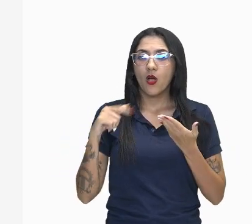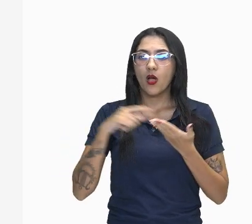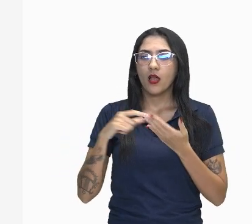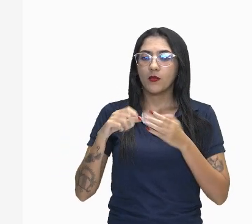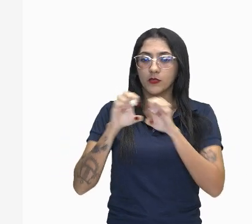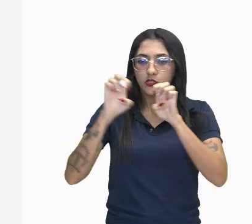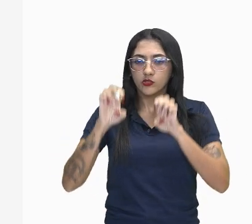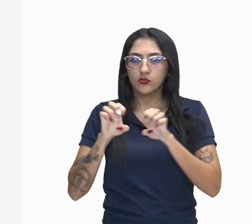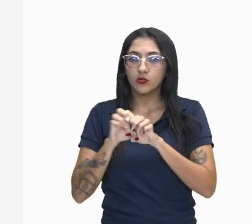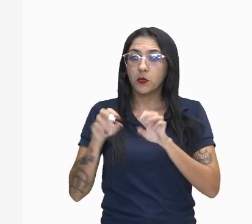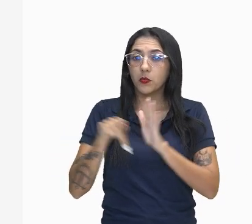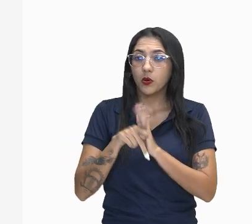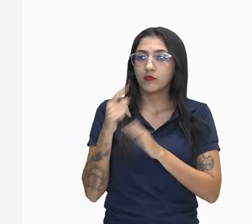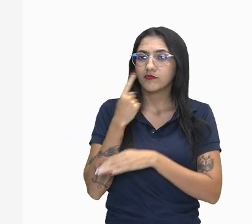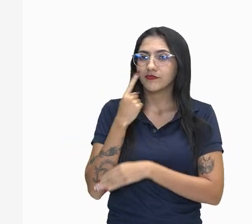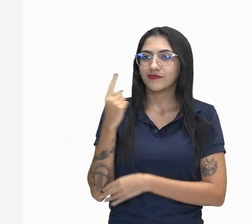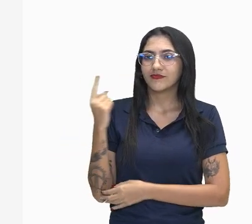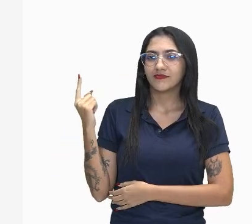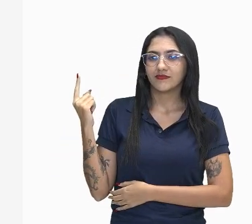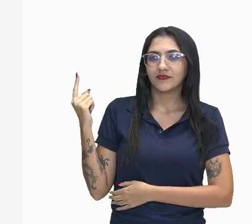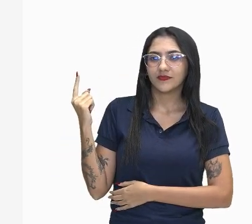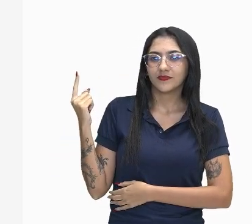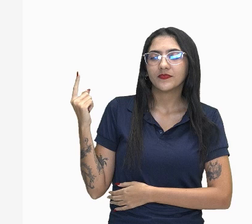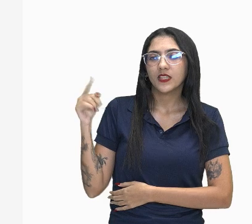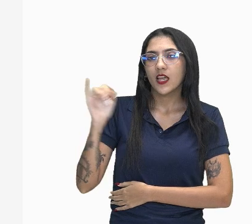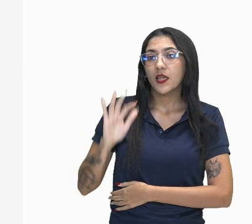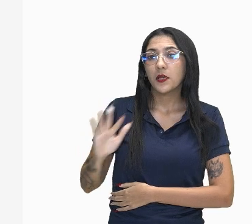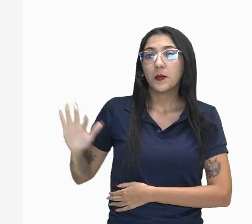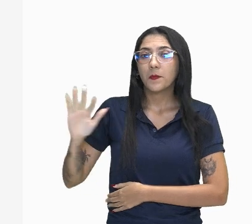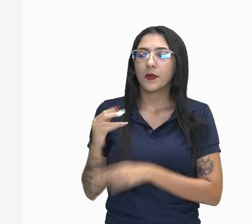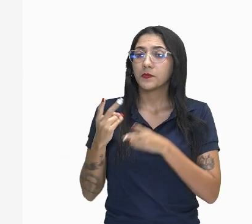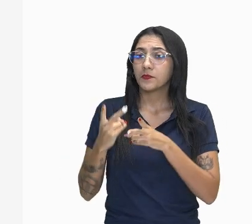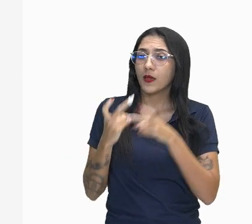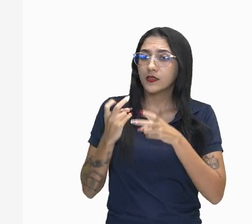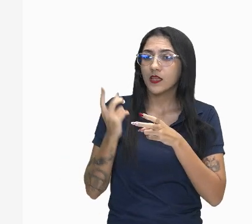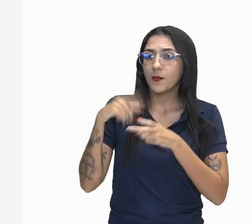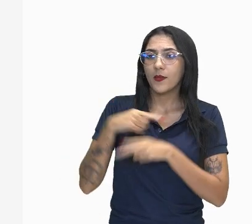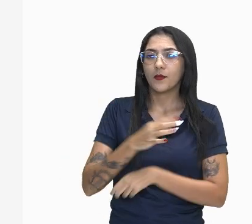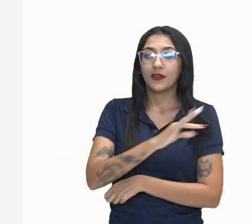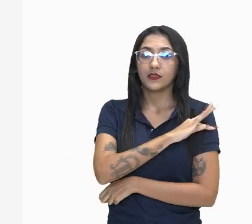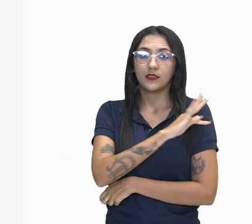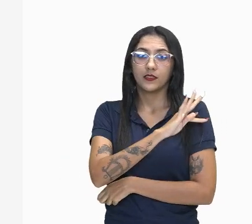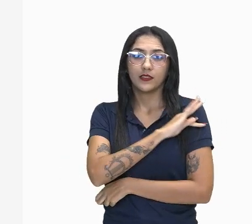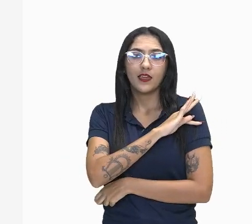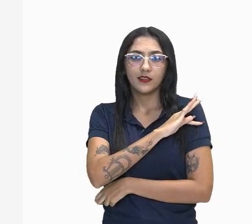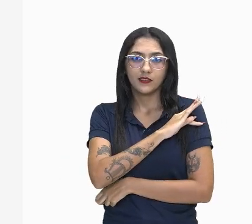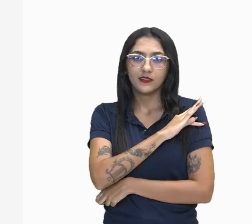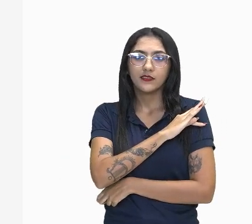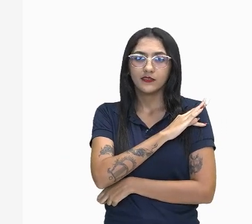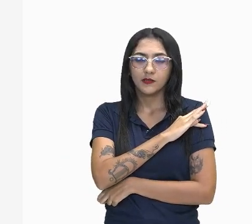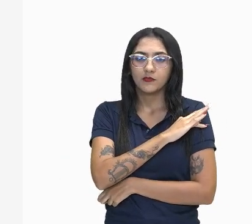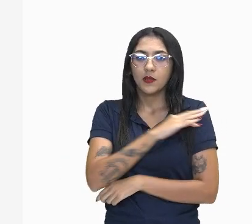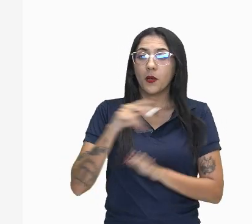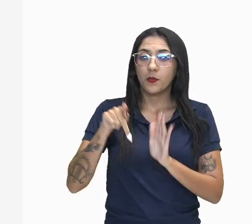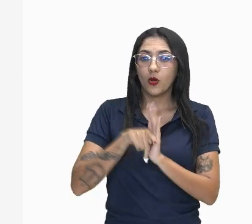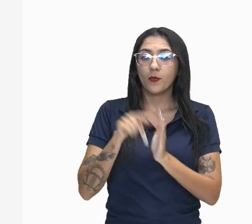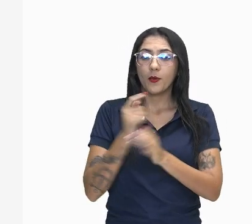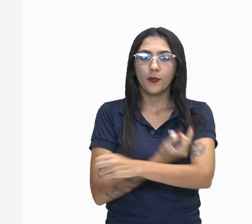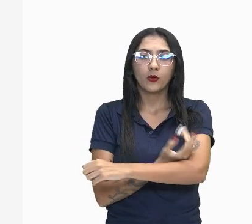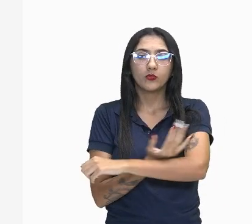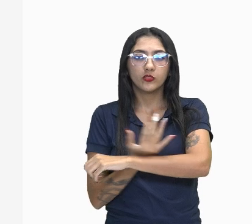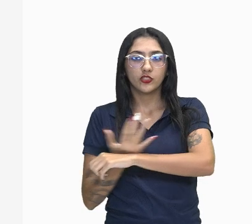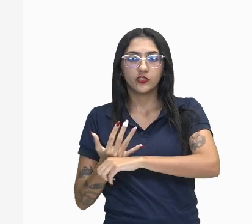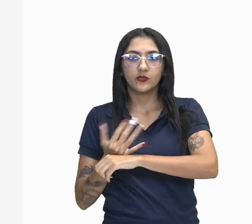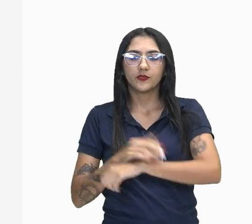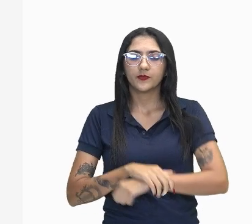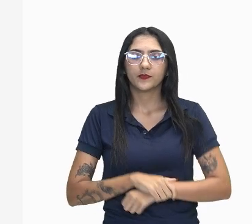Áreas montanhosas, observem aí o terraceamento que está ocorrendo, gente. Então, a